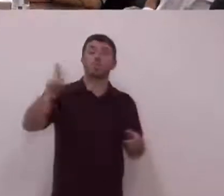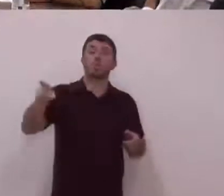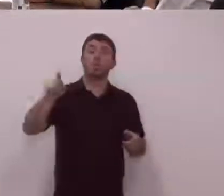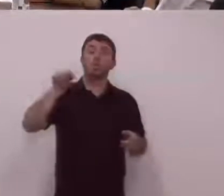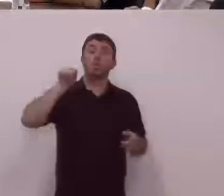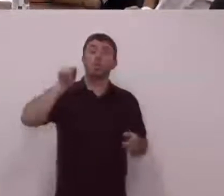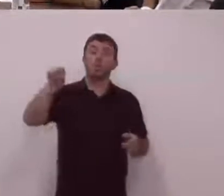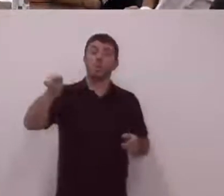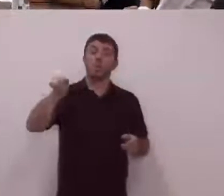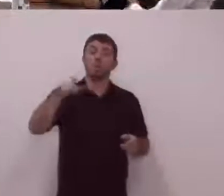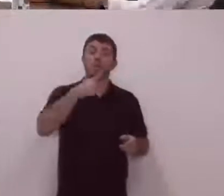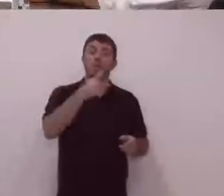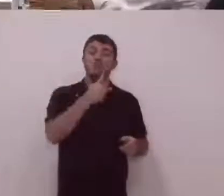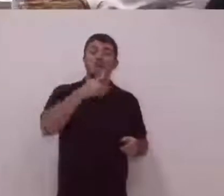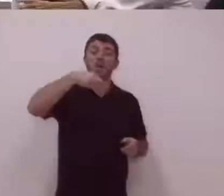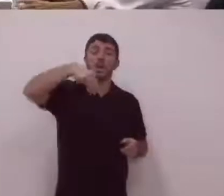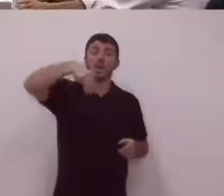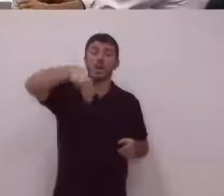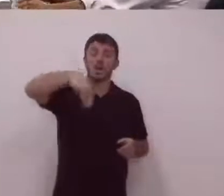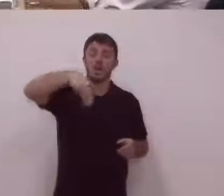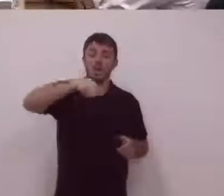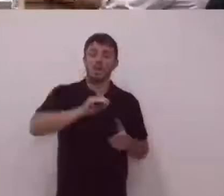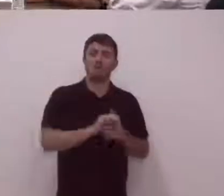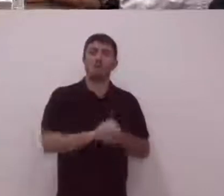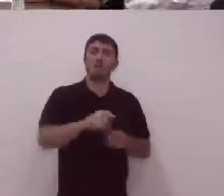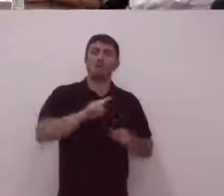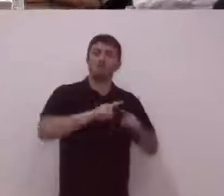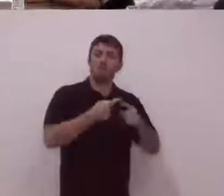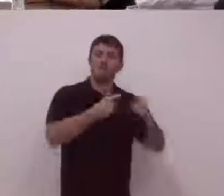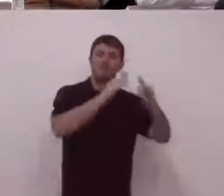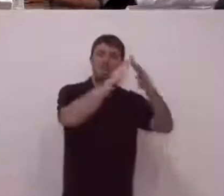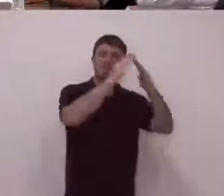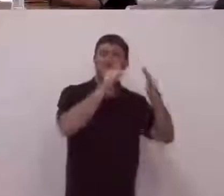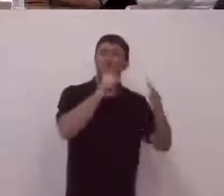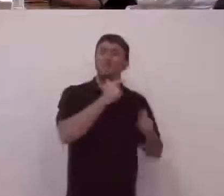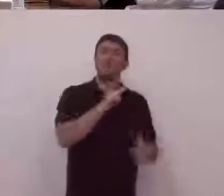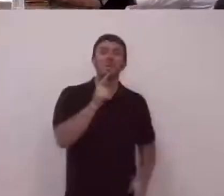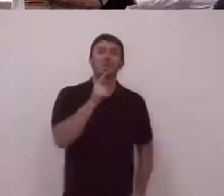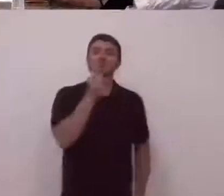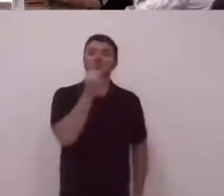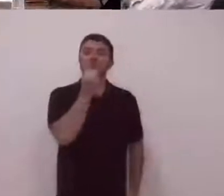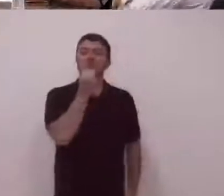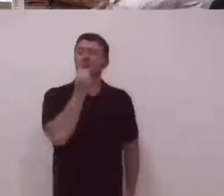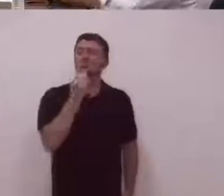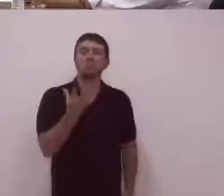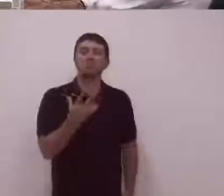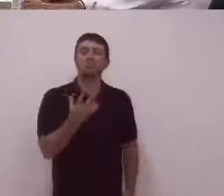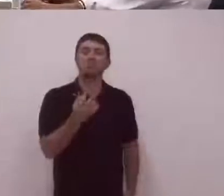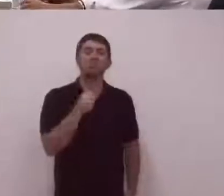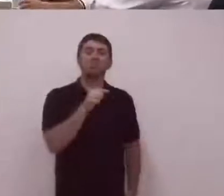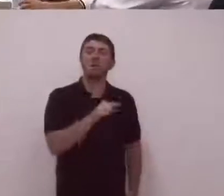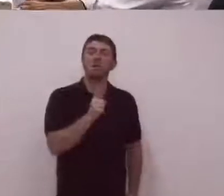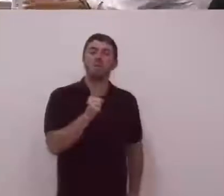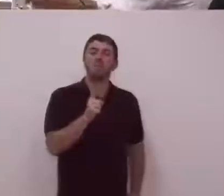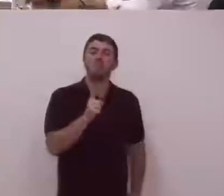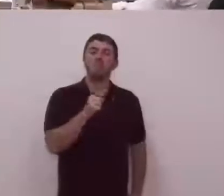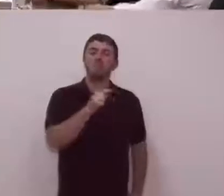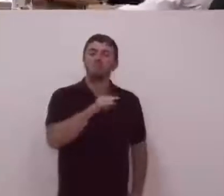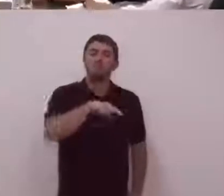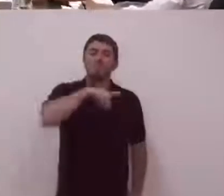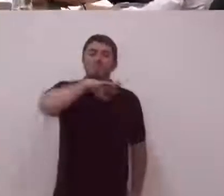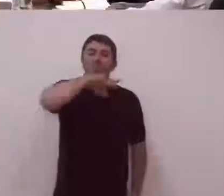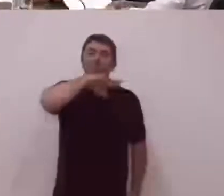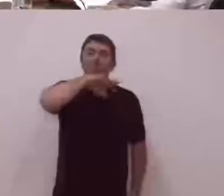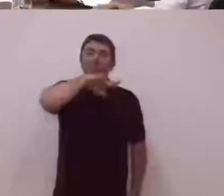prédio se encontra mal conservado, não oferecendo à Polícia Militar do Estado de São Paulo as necessárias condições para desenvolvimento